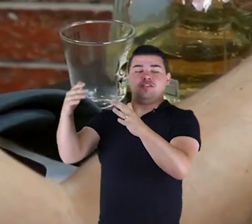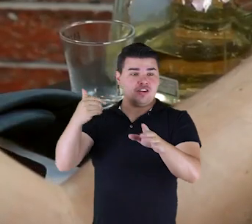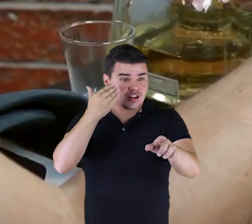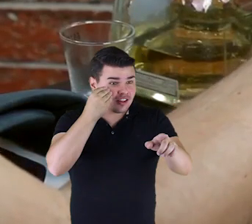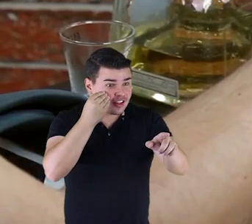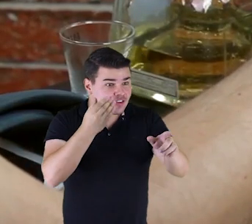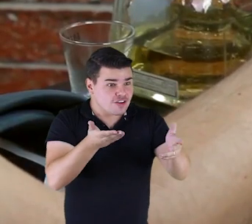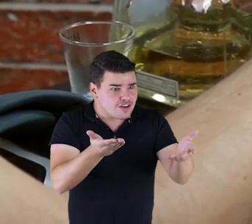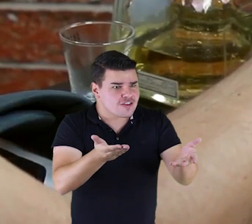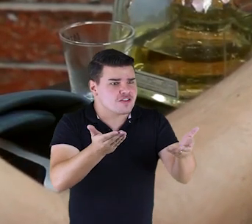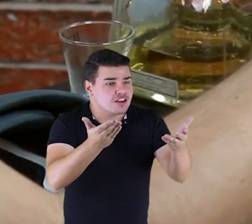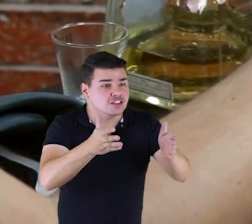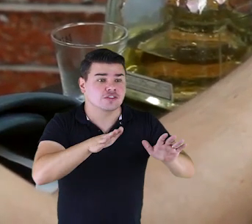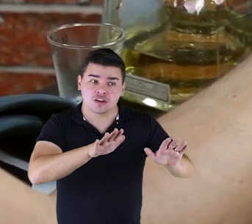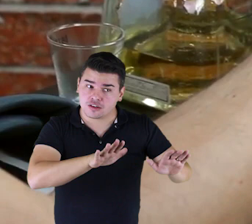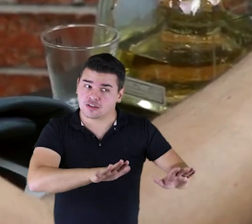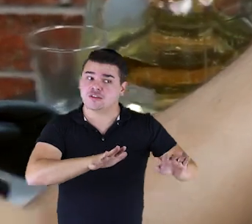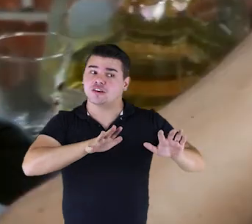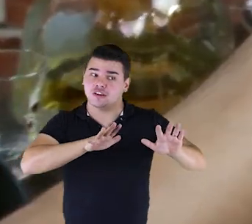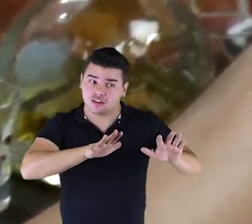Cid puxa um bloco do topo da torre.